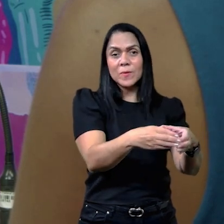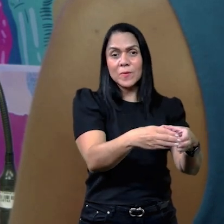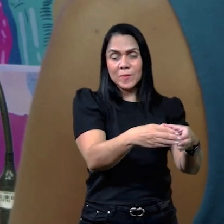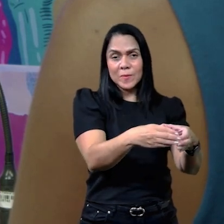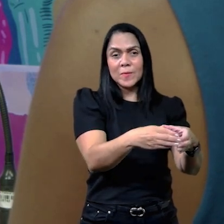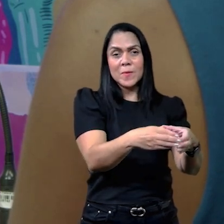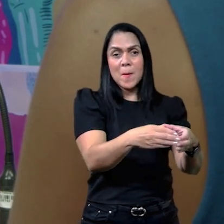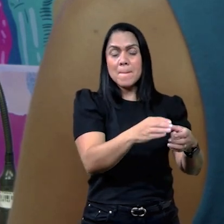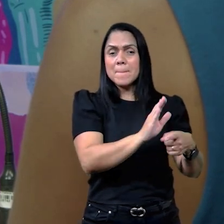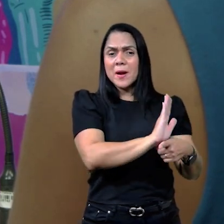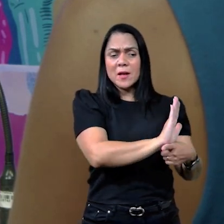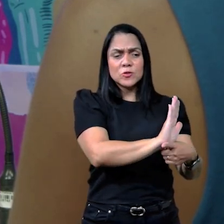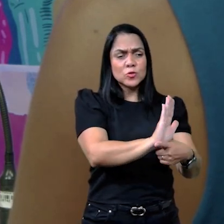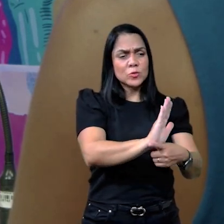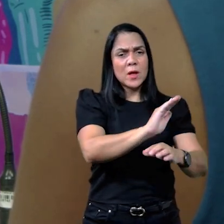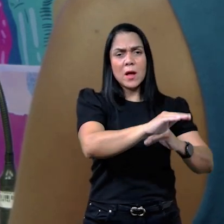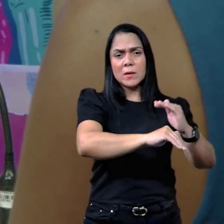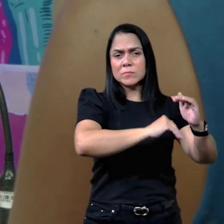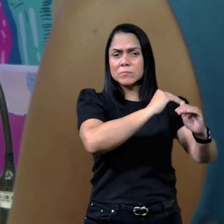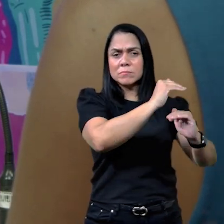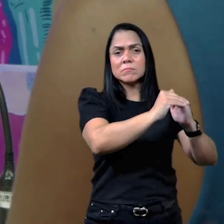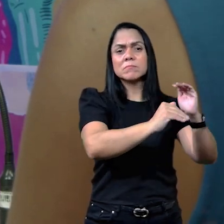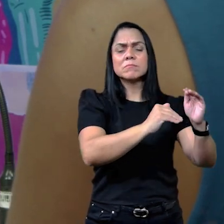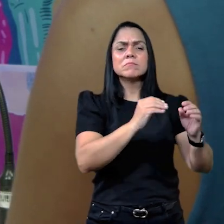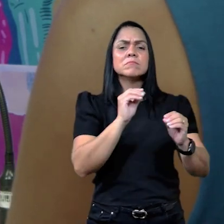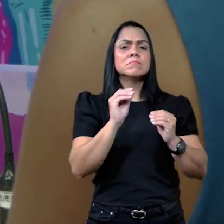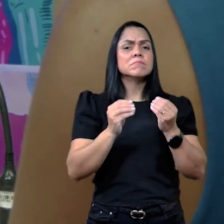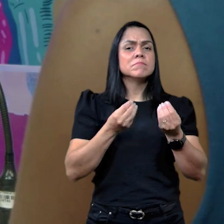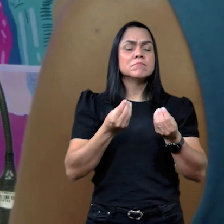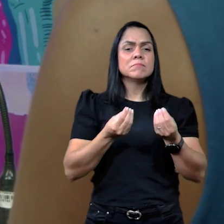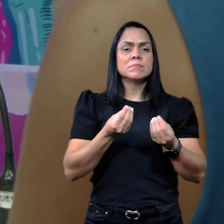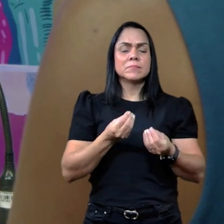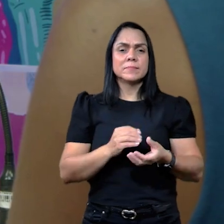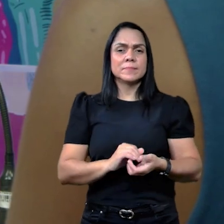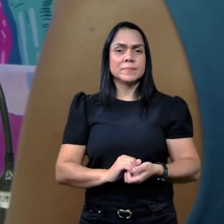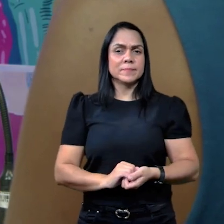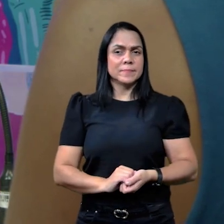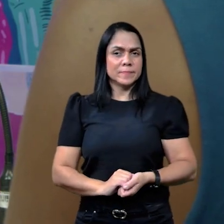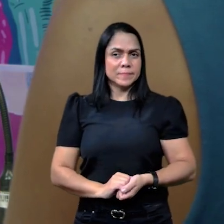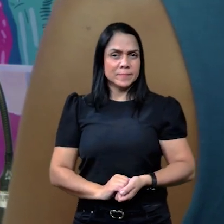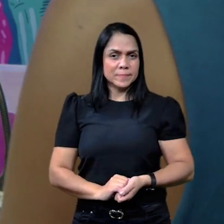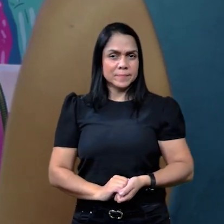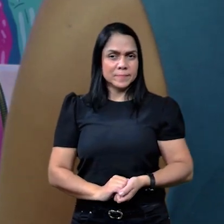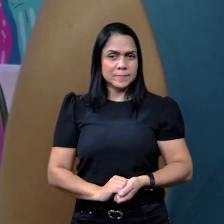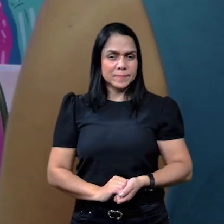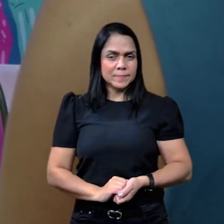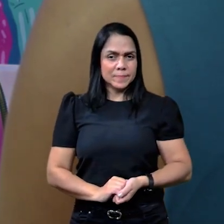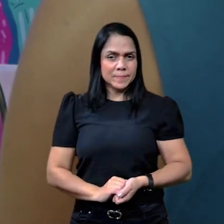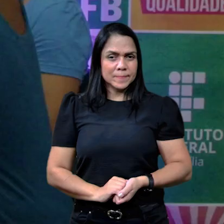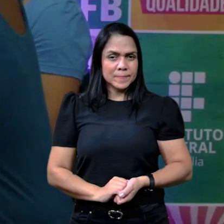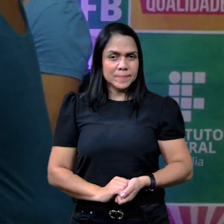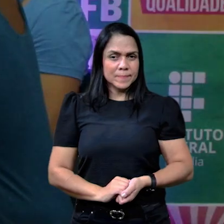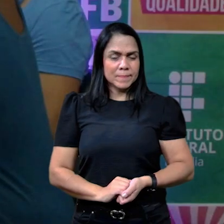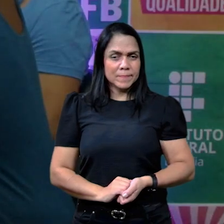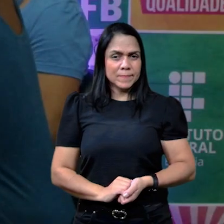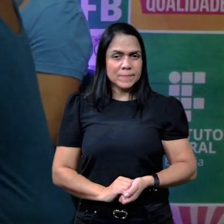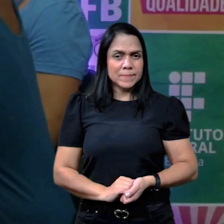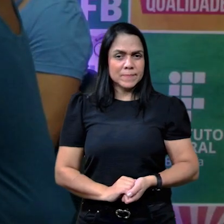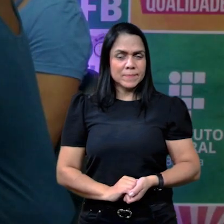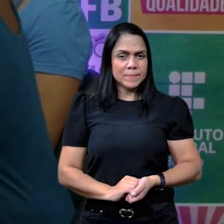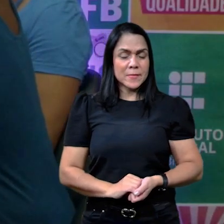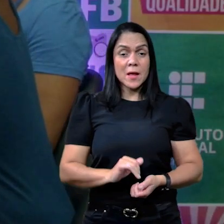que eles habitam para ajudar no desenvolvimento, algo assim. Quer falar um pouco sobre o